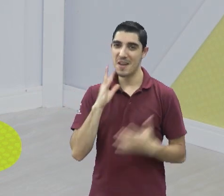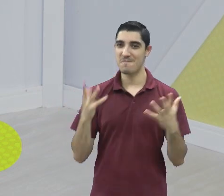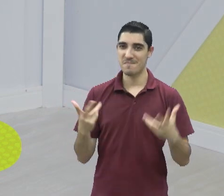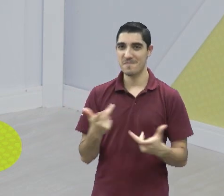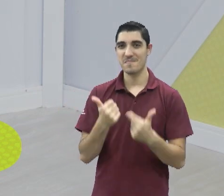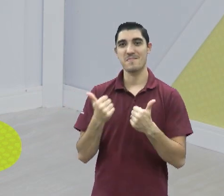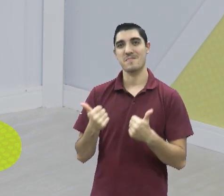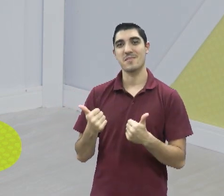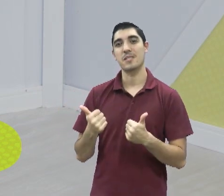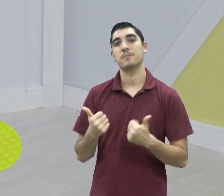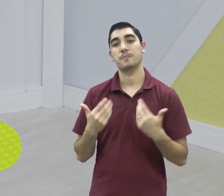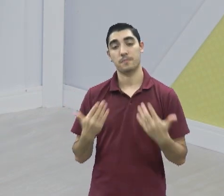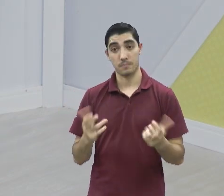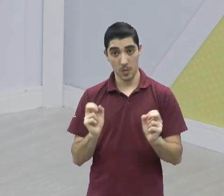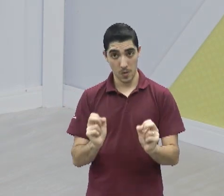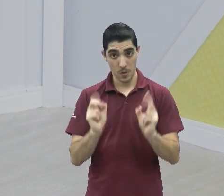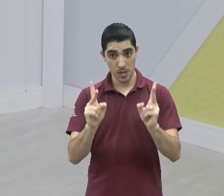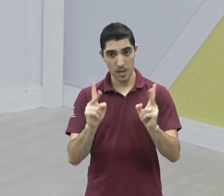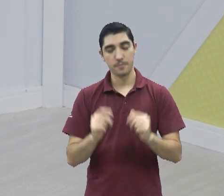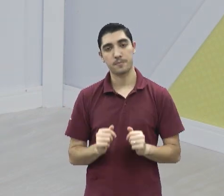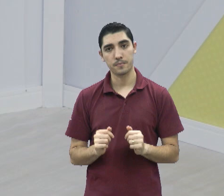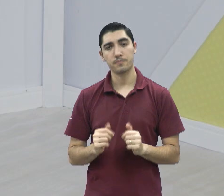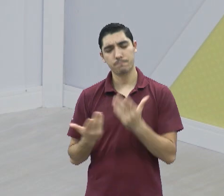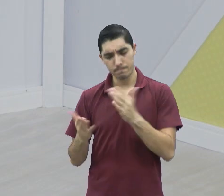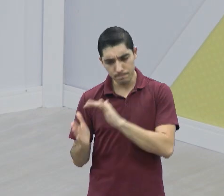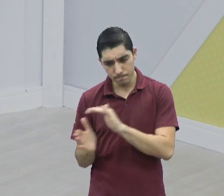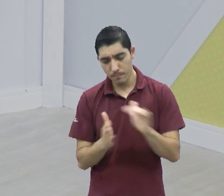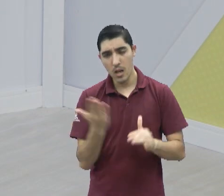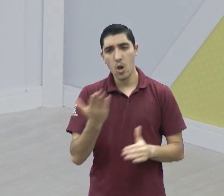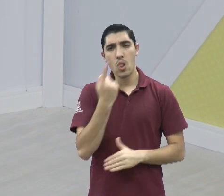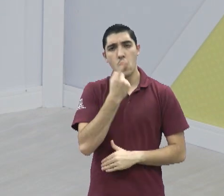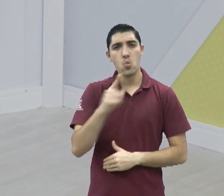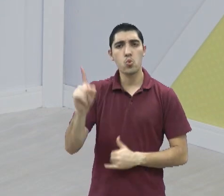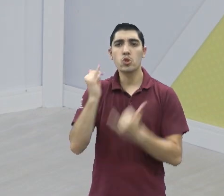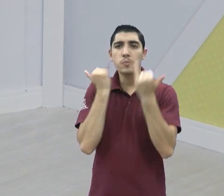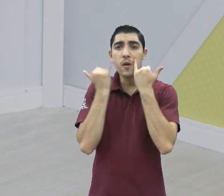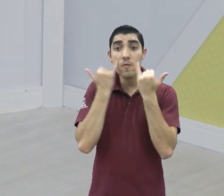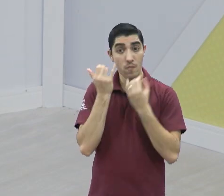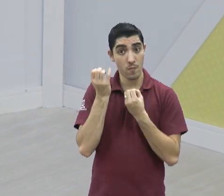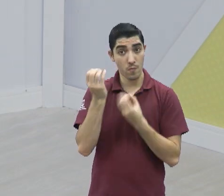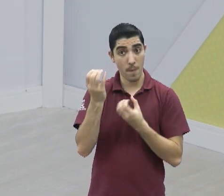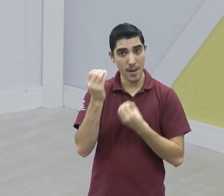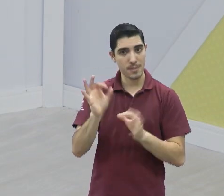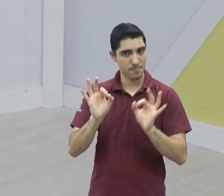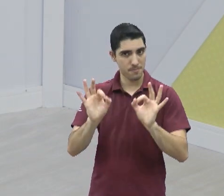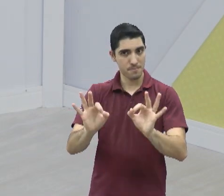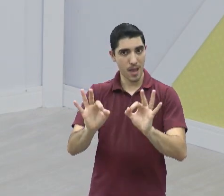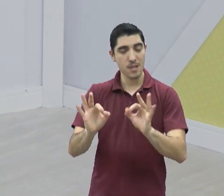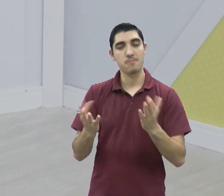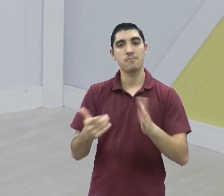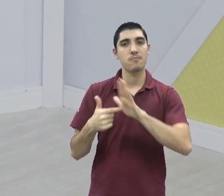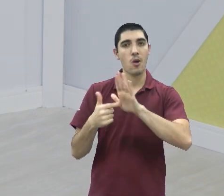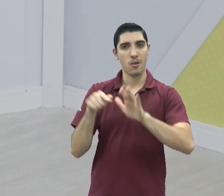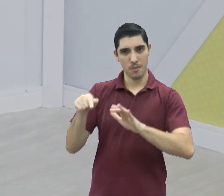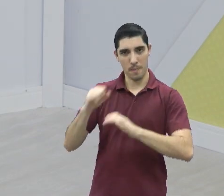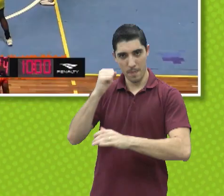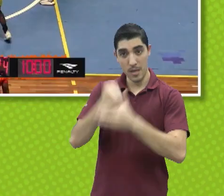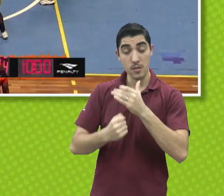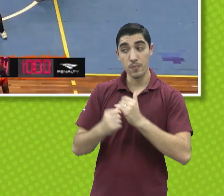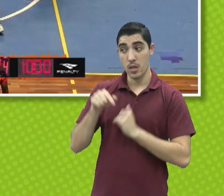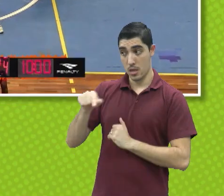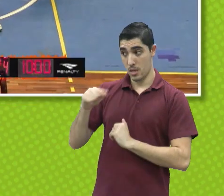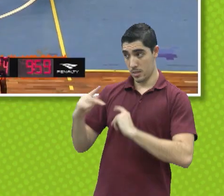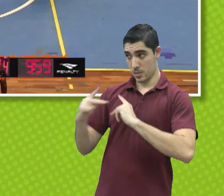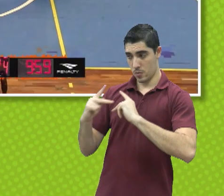os pinheirenses, tá certo? Brunão, pra gente fechar o Hora agora, fechar definitivamente mesmo, ainda falando de basquete, o time feminino